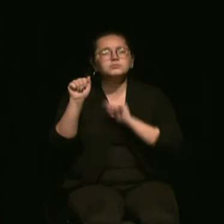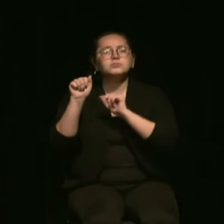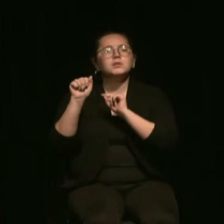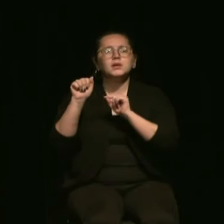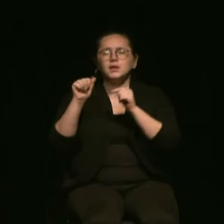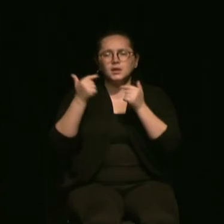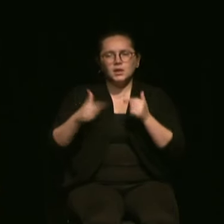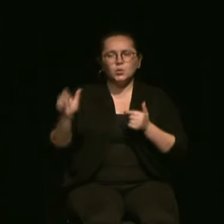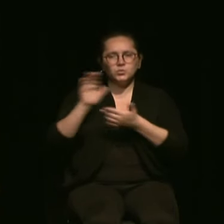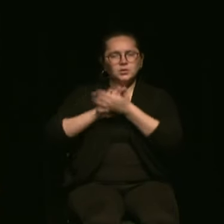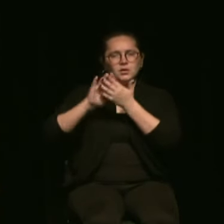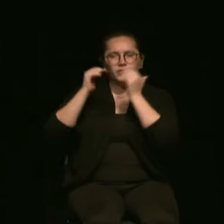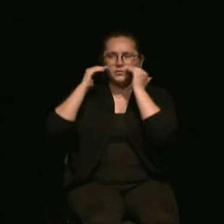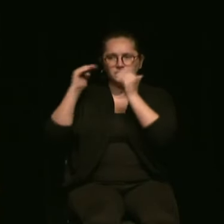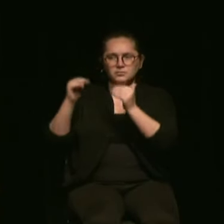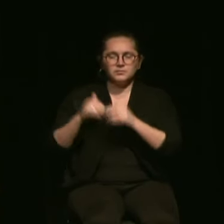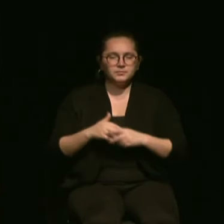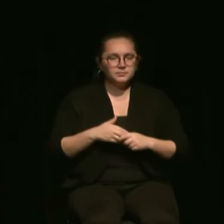Não houve esse respeito.